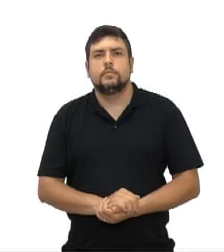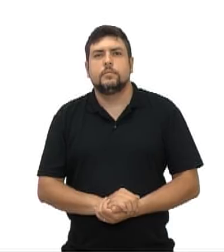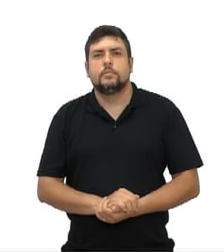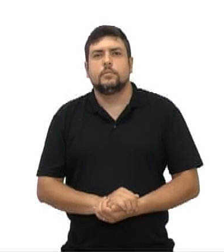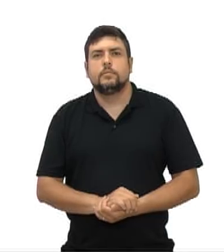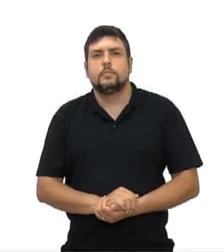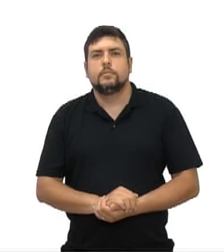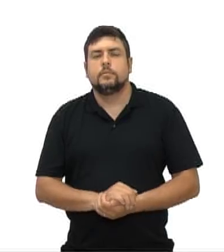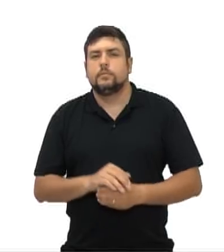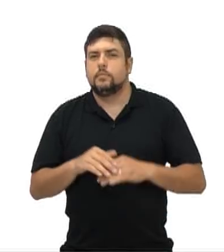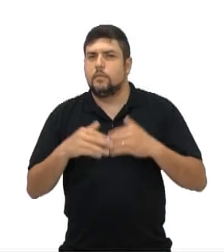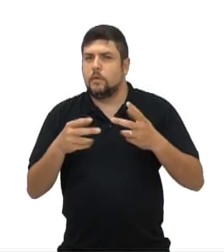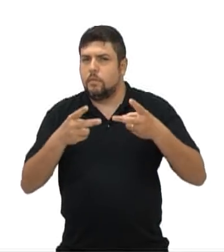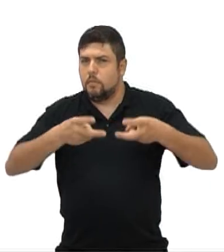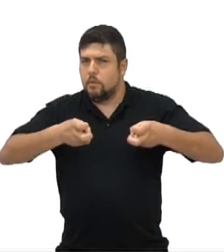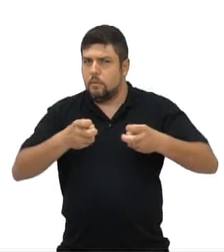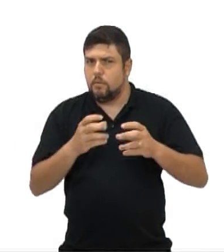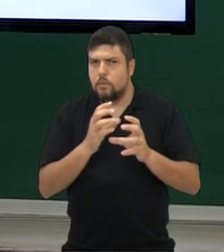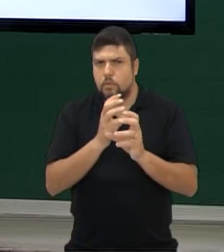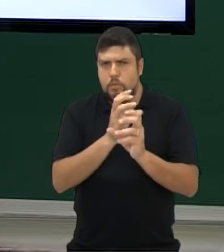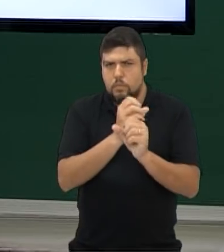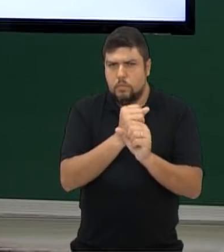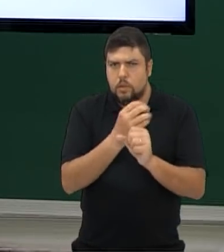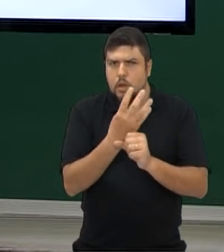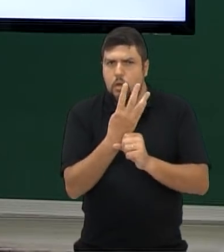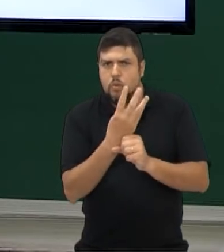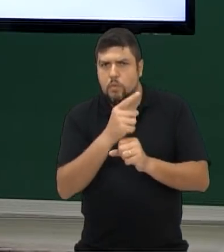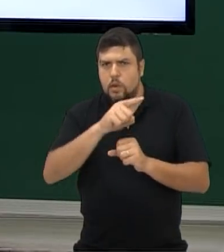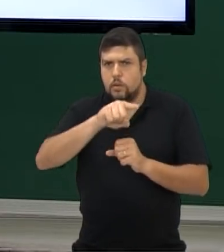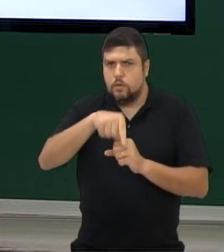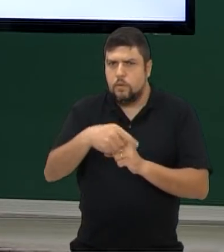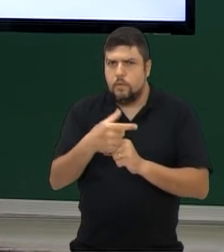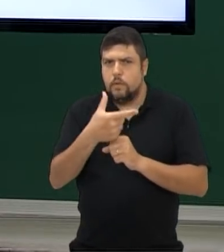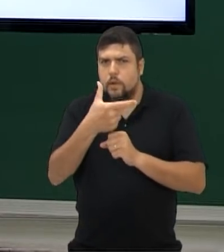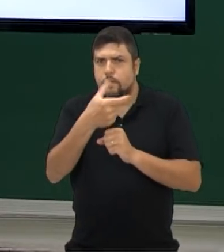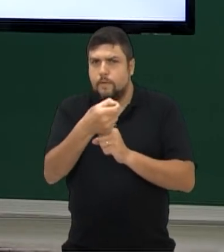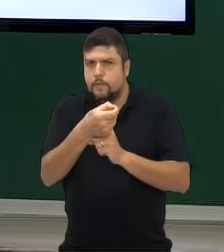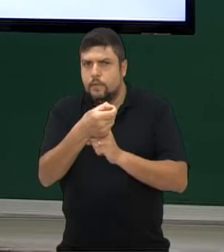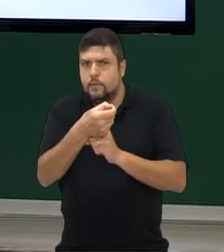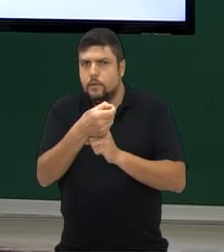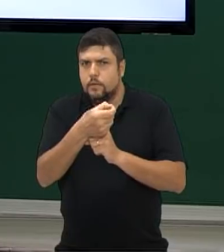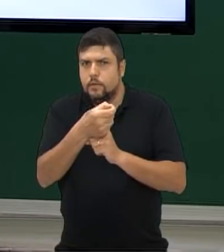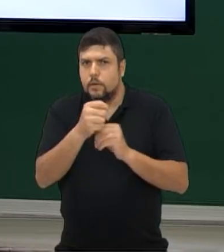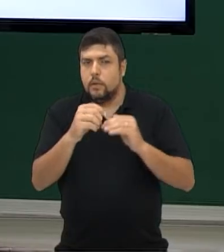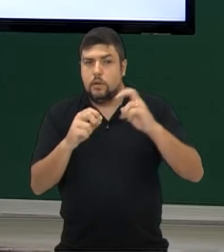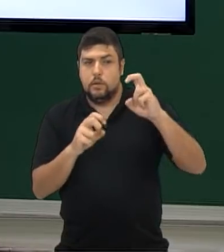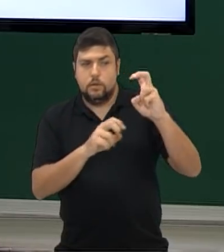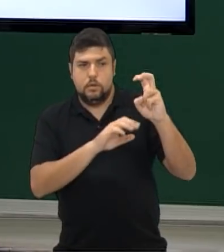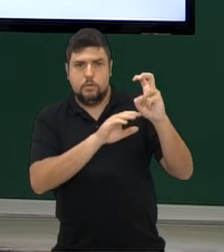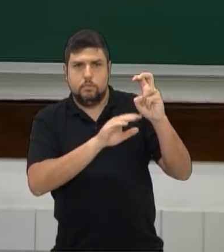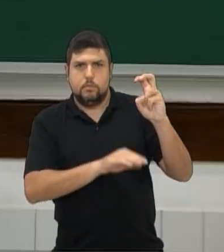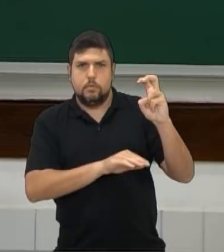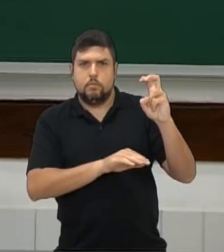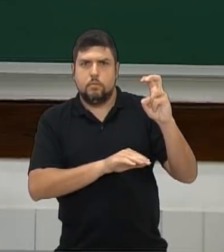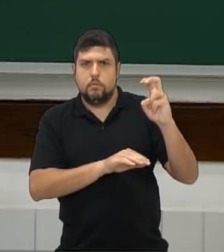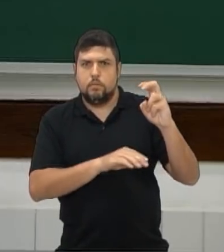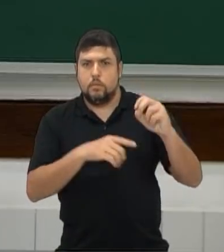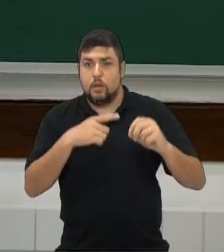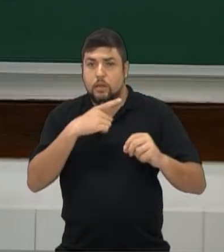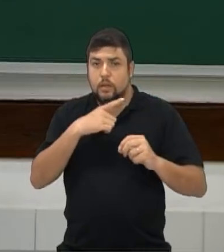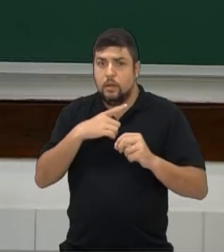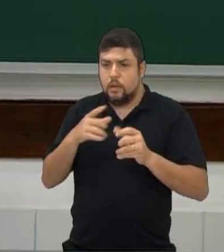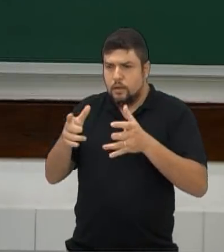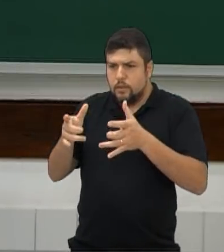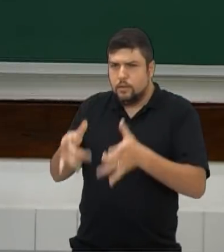sei que é menor do que 5. Mas o meu problema pede sim, vai sobrar ou não vai faltar. Não